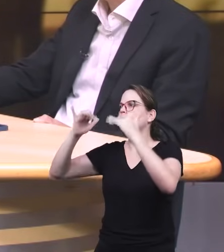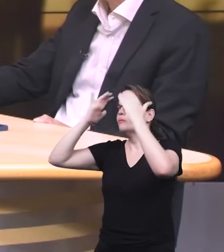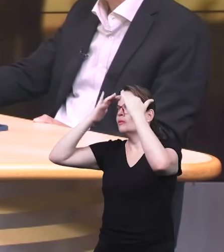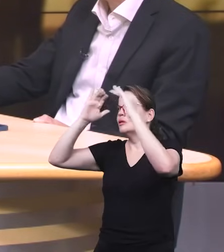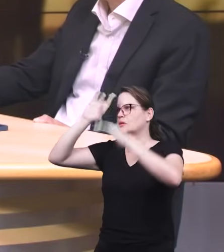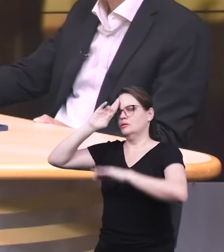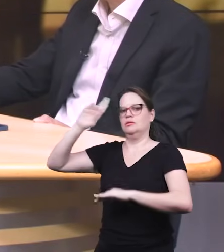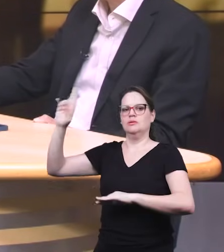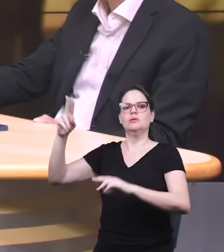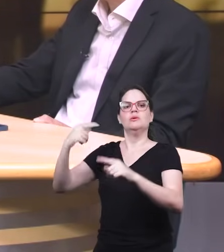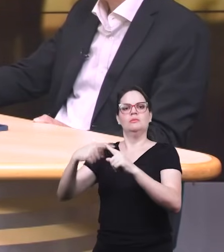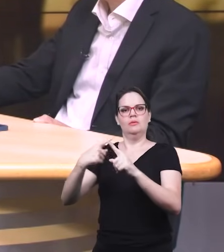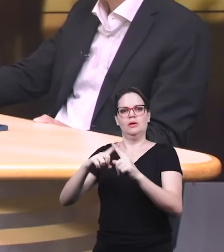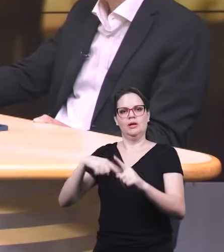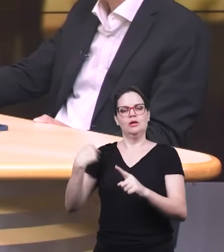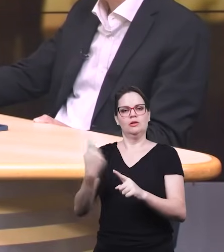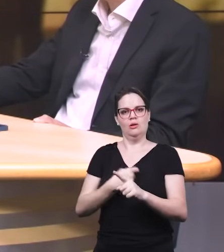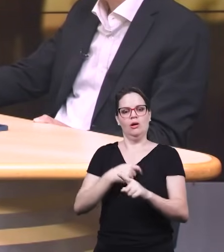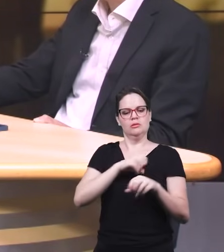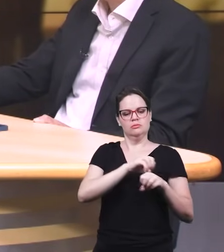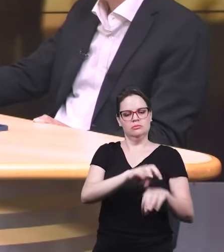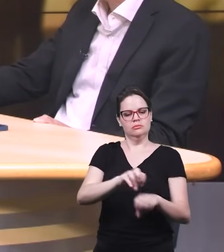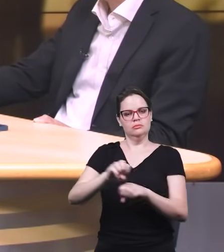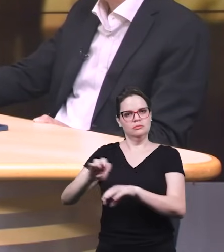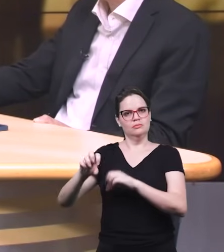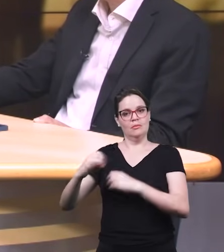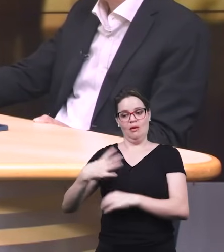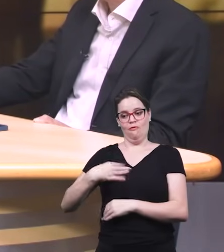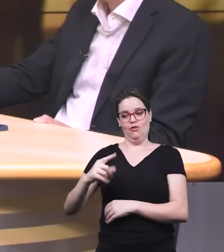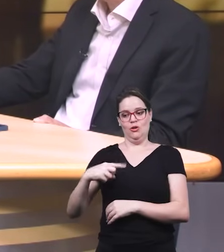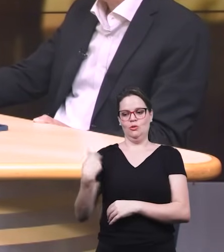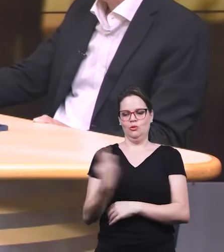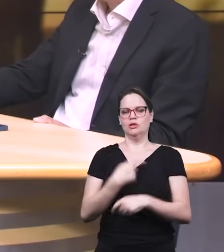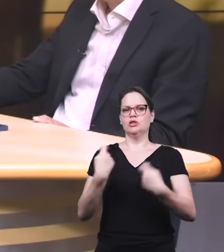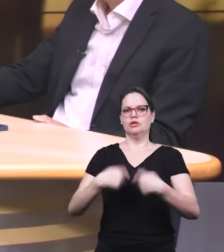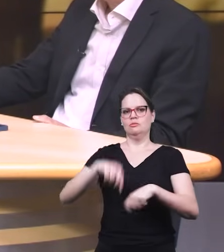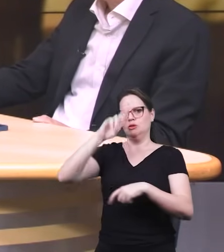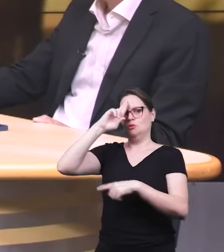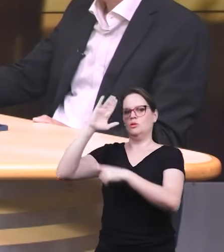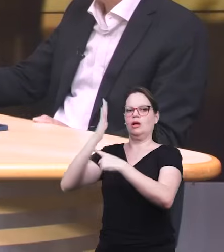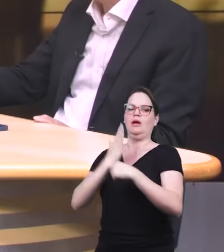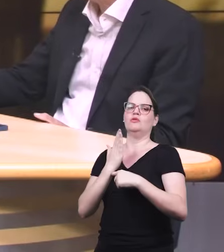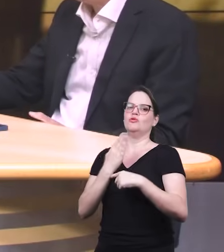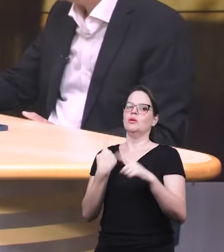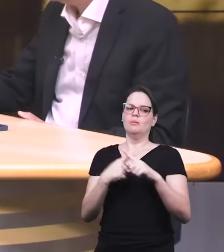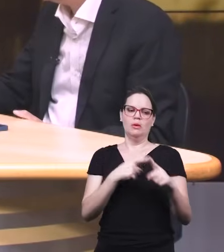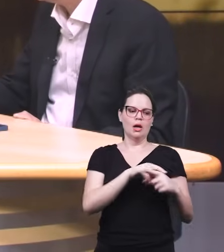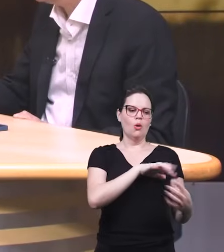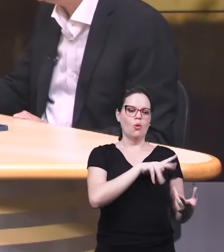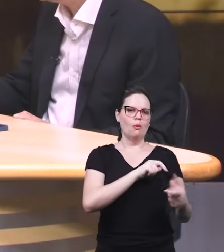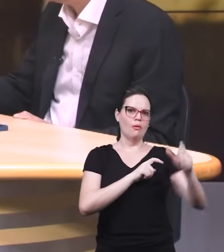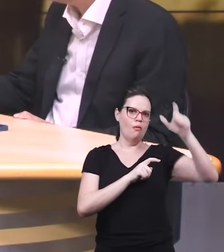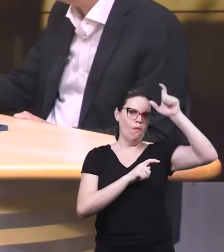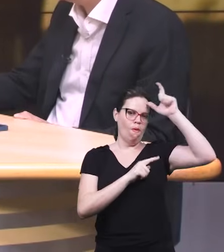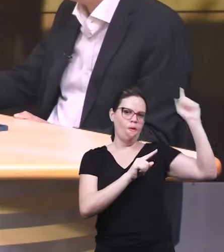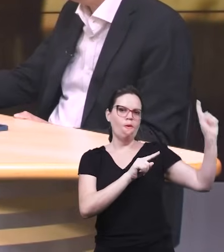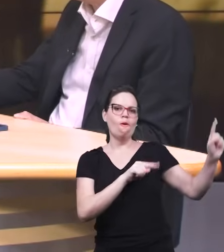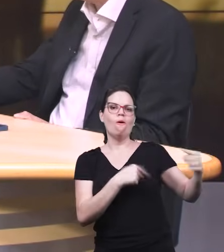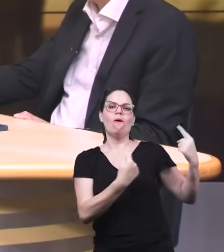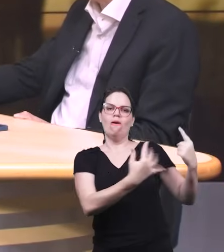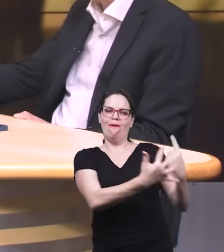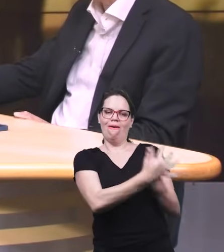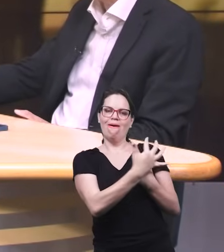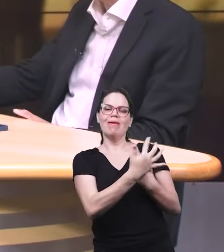aqui, nós precisamos do milagre, porque o mundo ele é muito astuto. E um ponto que torna o desafio